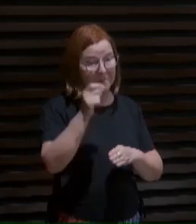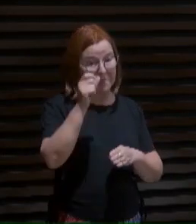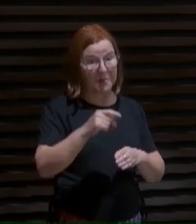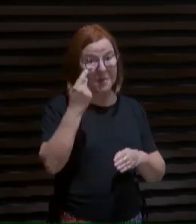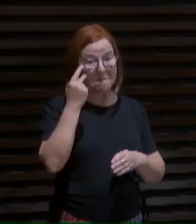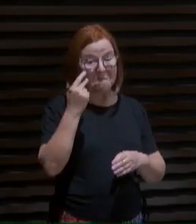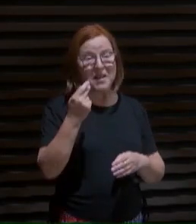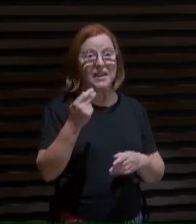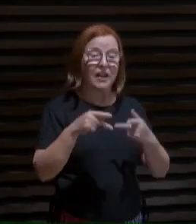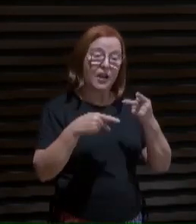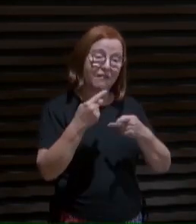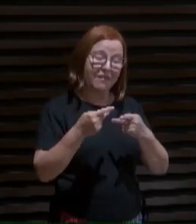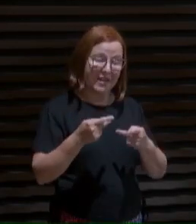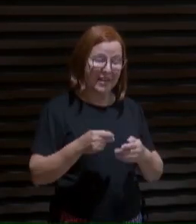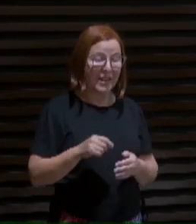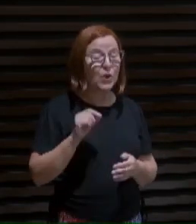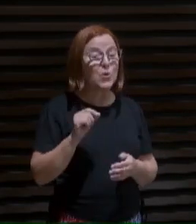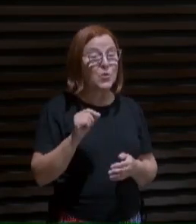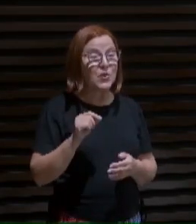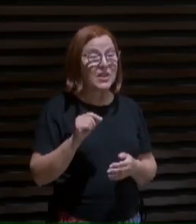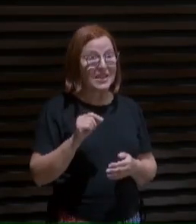o que é o sonho, e se não